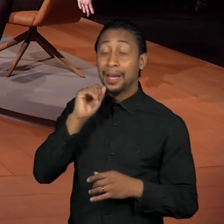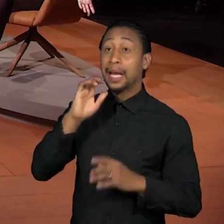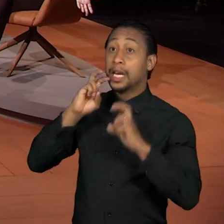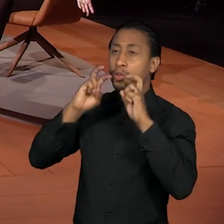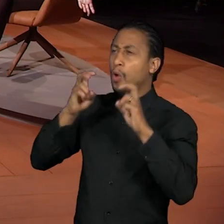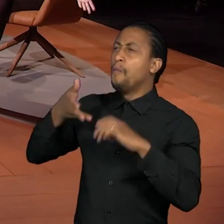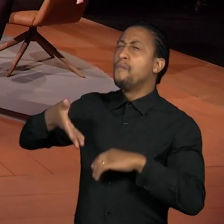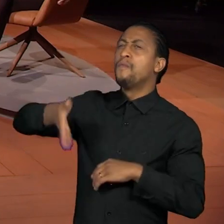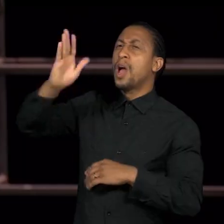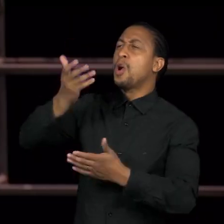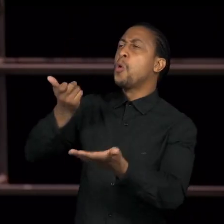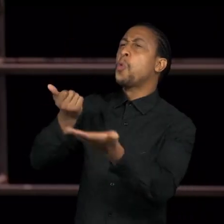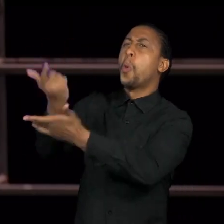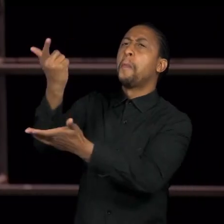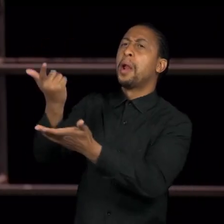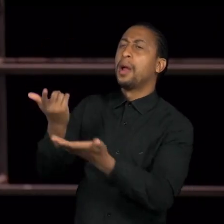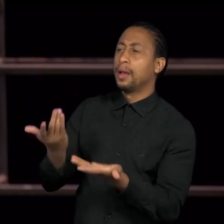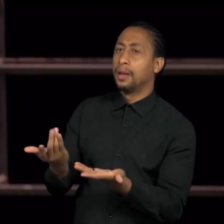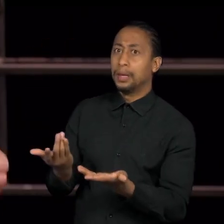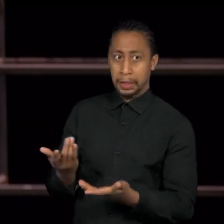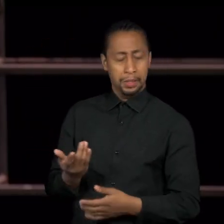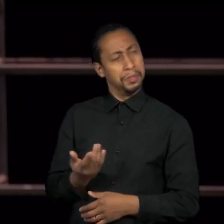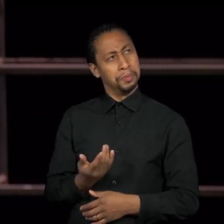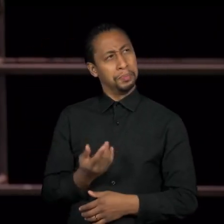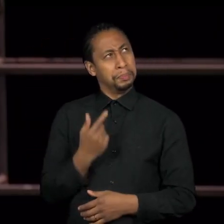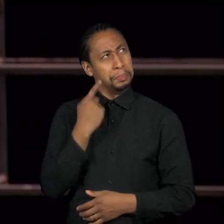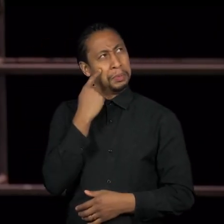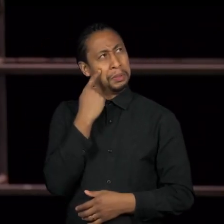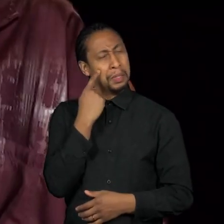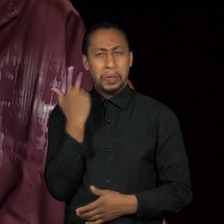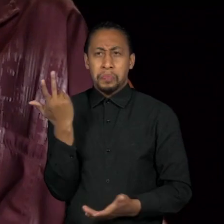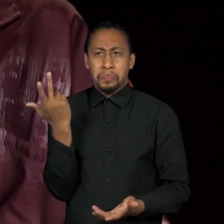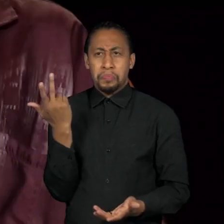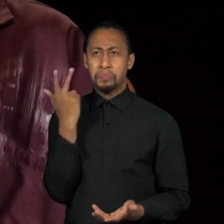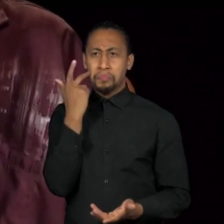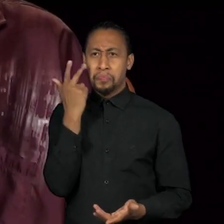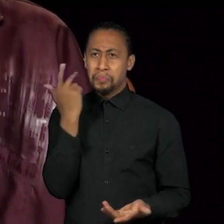Pronto, genial, né? A frase. Qual é o problema? Vai comprar.